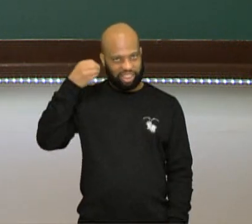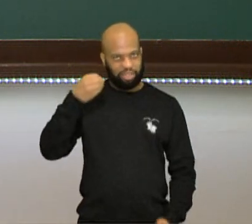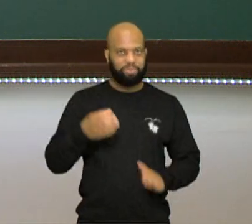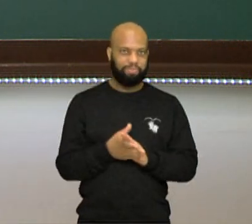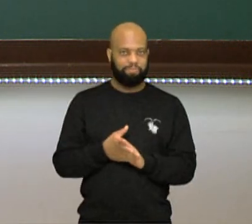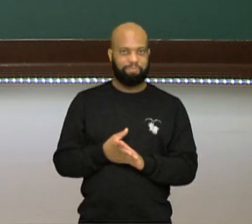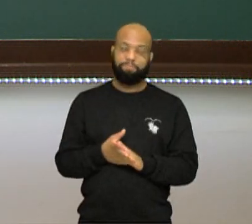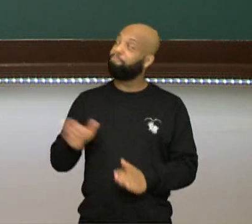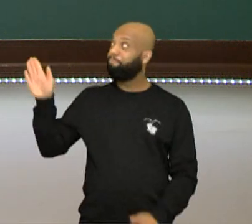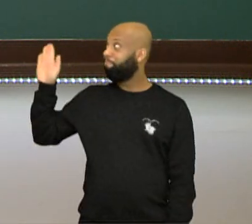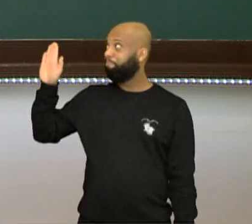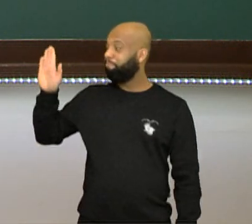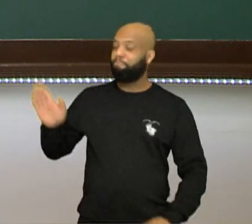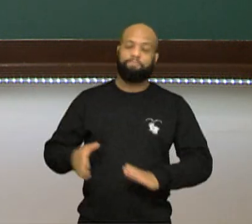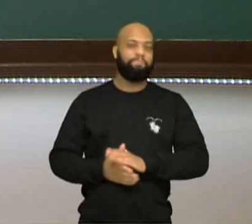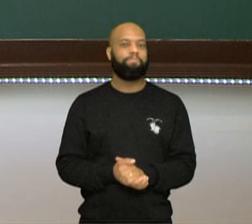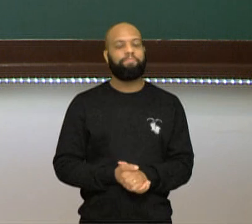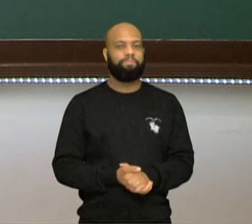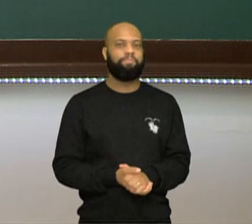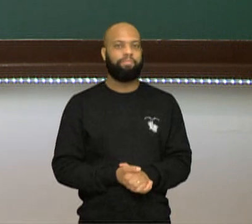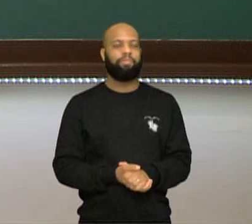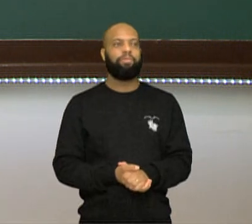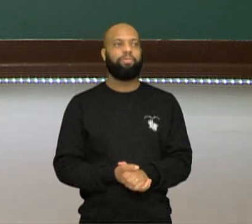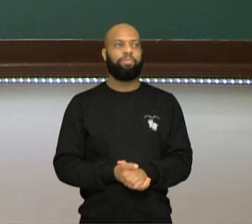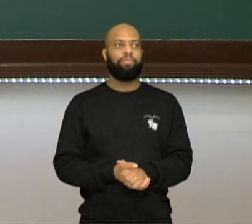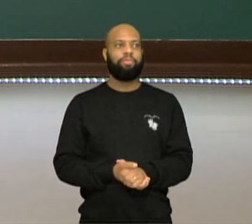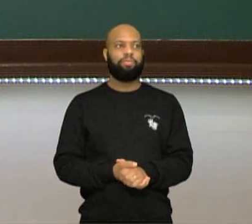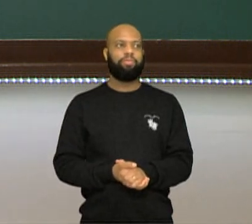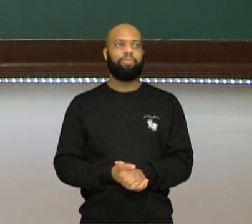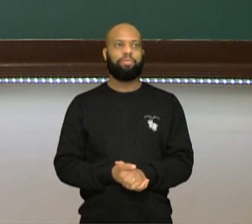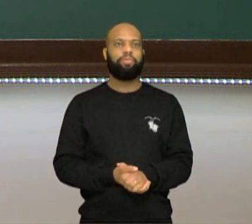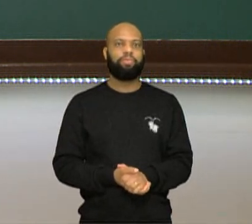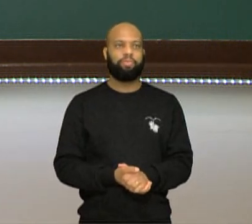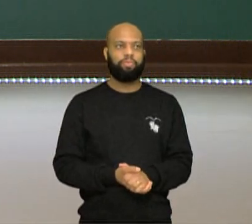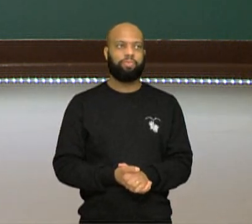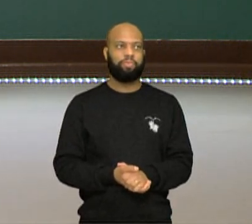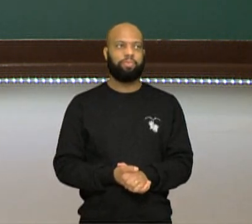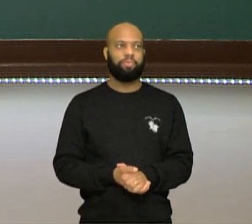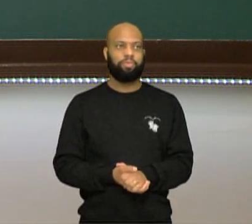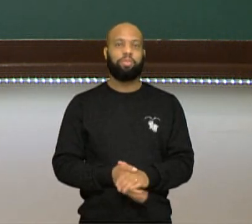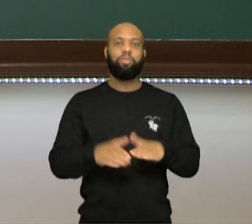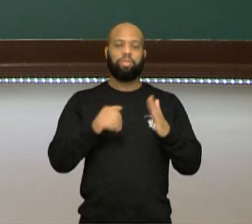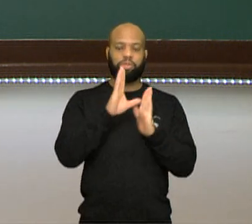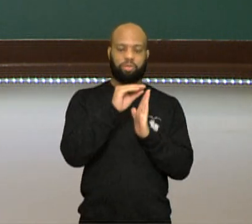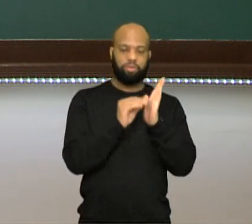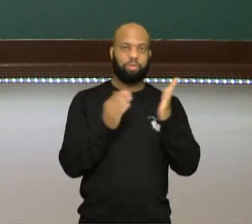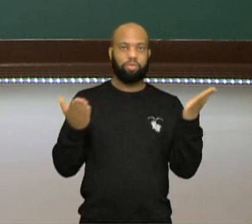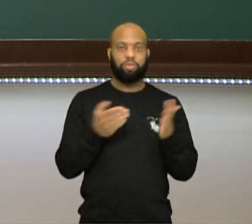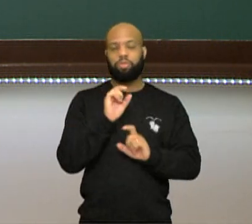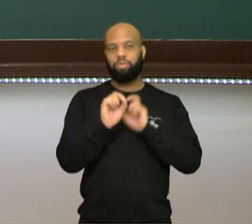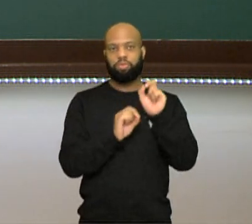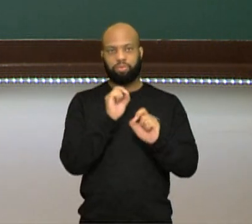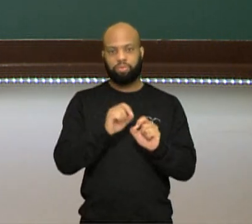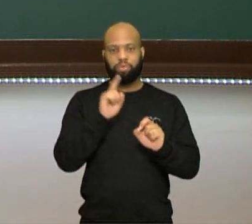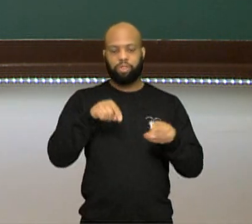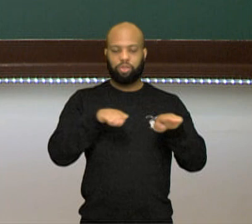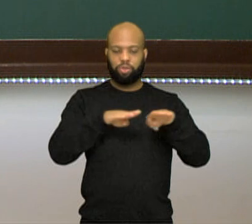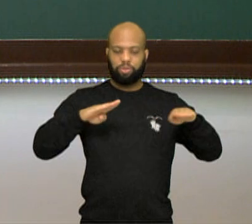o nosso intérprete que vai ajudar nessa aula. Vamos lá então, gente. É o seguinte, o conteúdo de hoje é